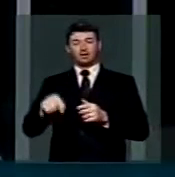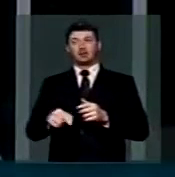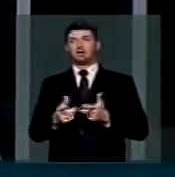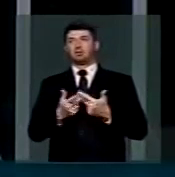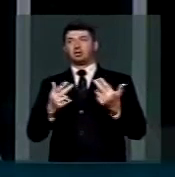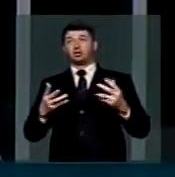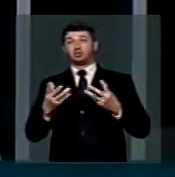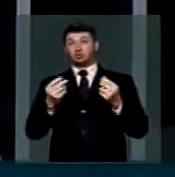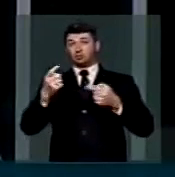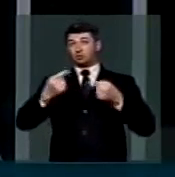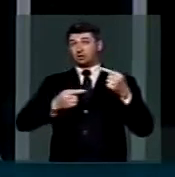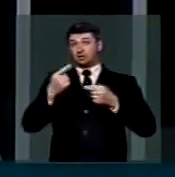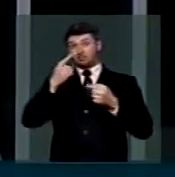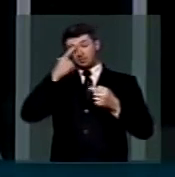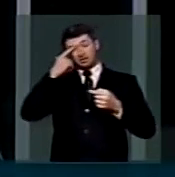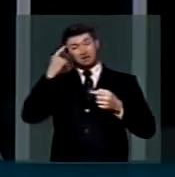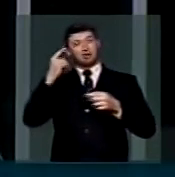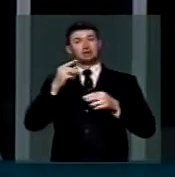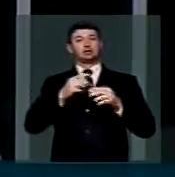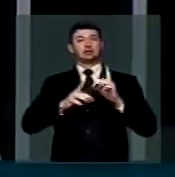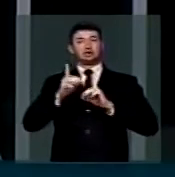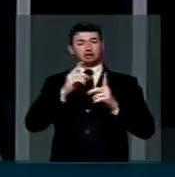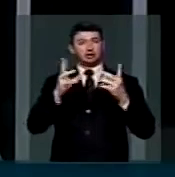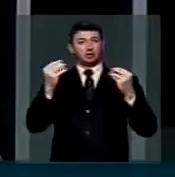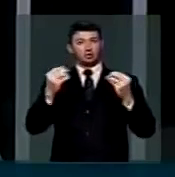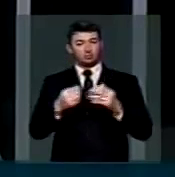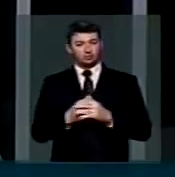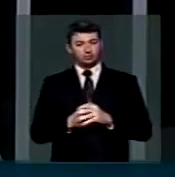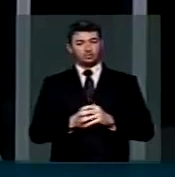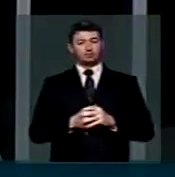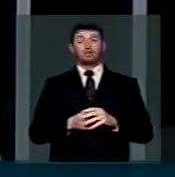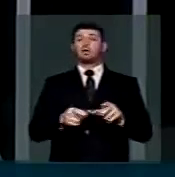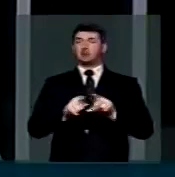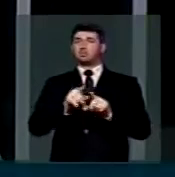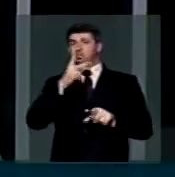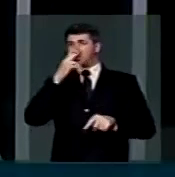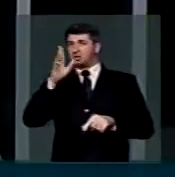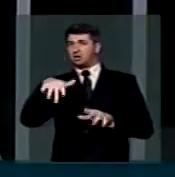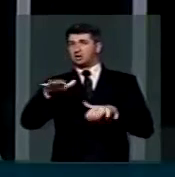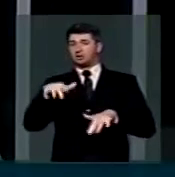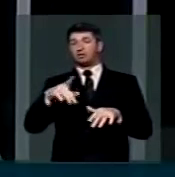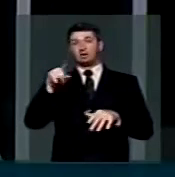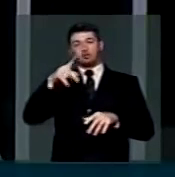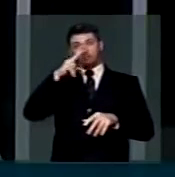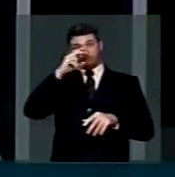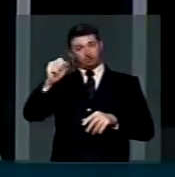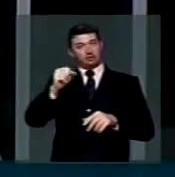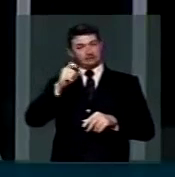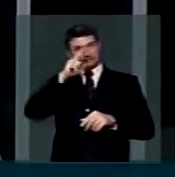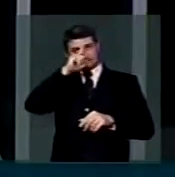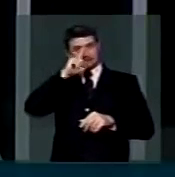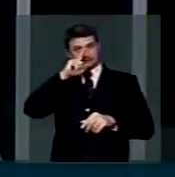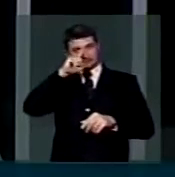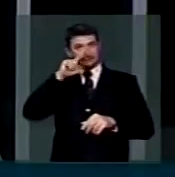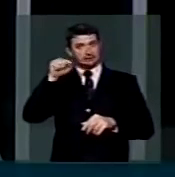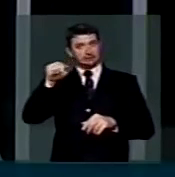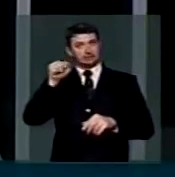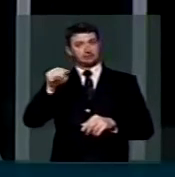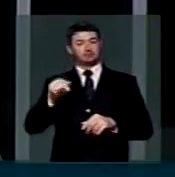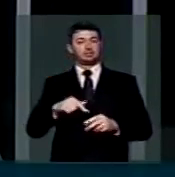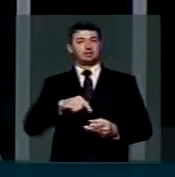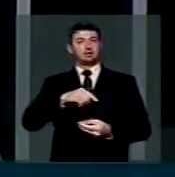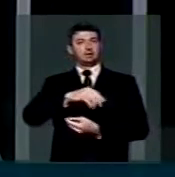objeto de muito debate, de muita discussão, eu diria até mesmo de uma intensa polêmica